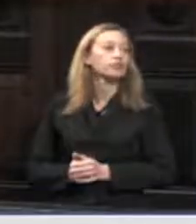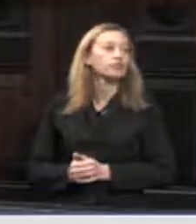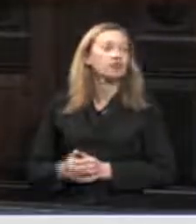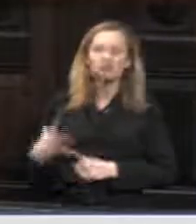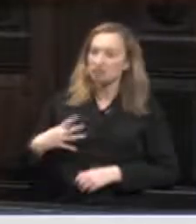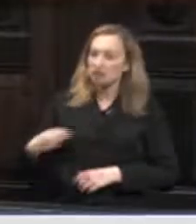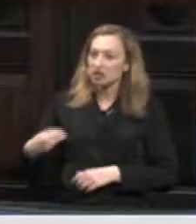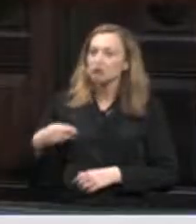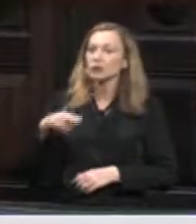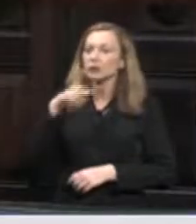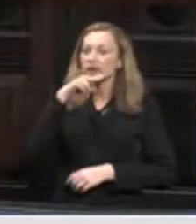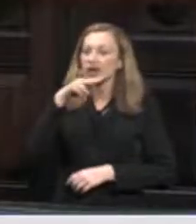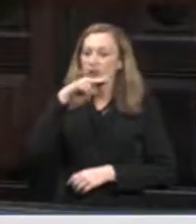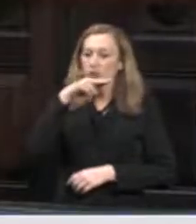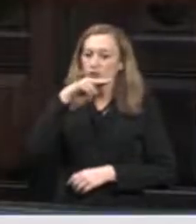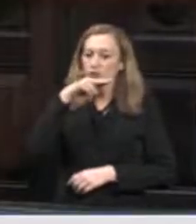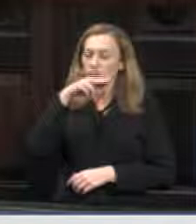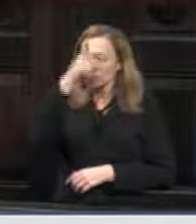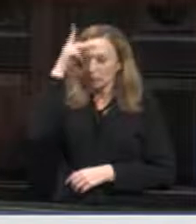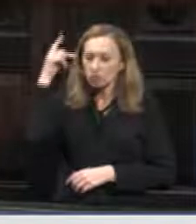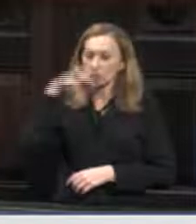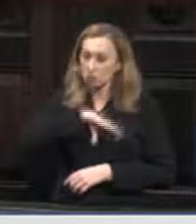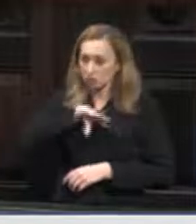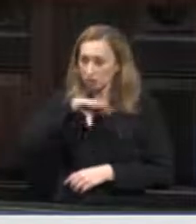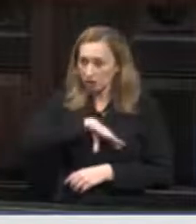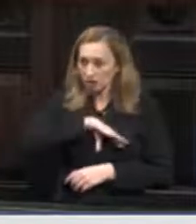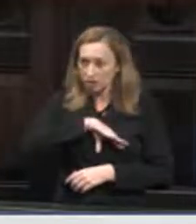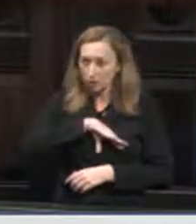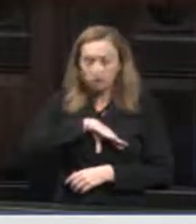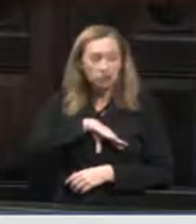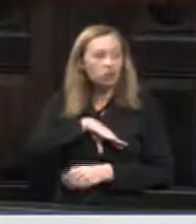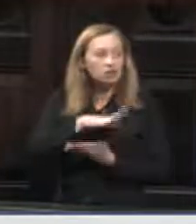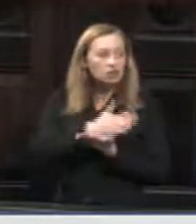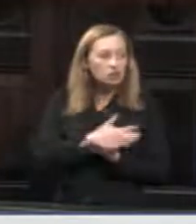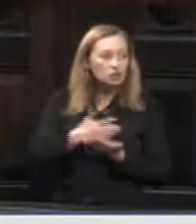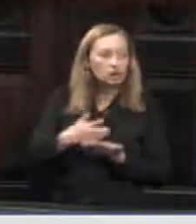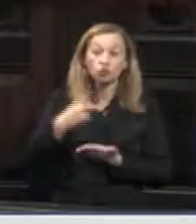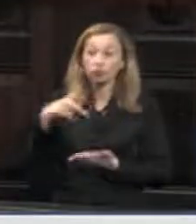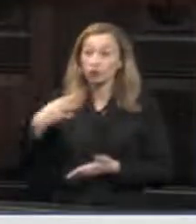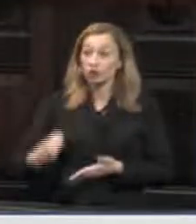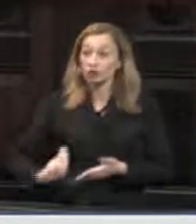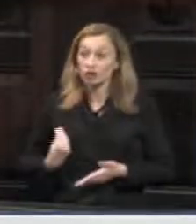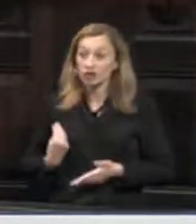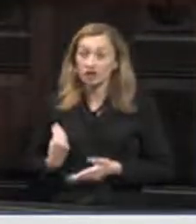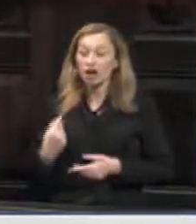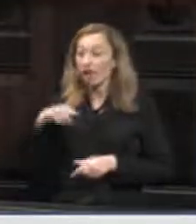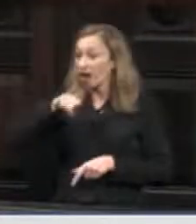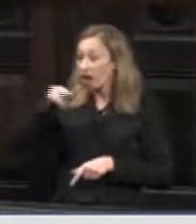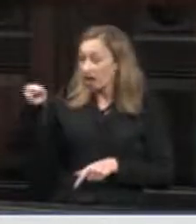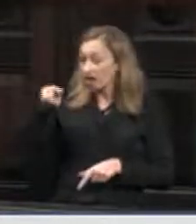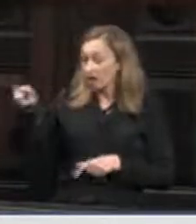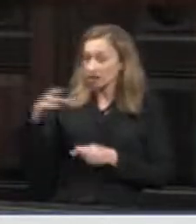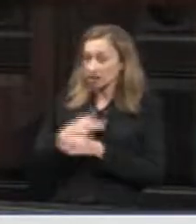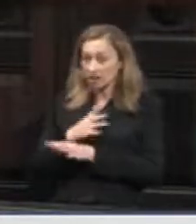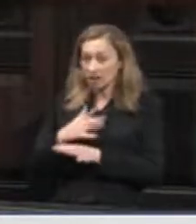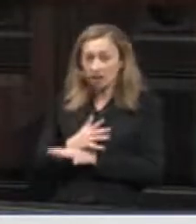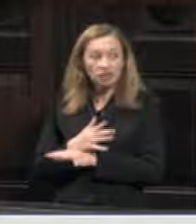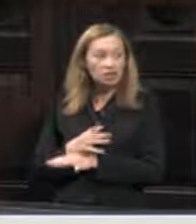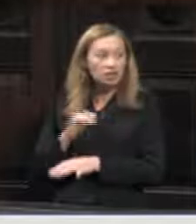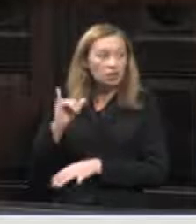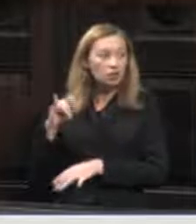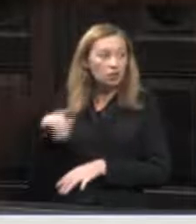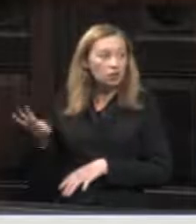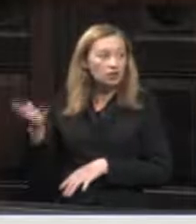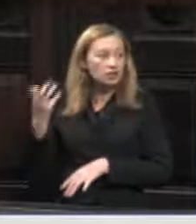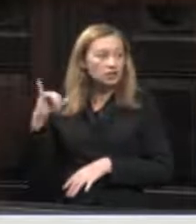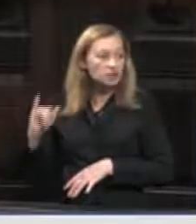filho, neto de portugueses, que iniciaram a sua vida lá na cidade que eu nasci. Eu